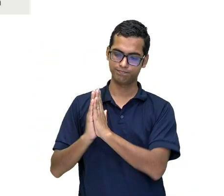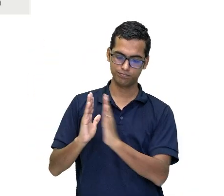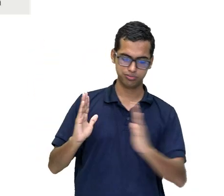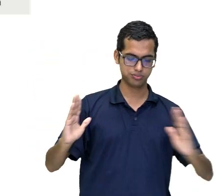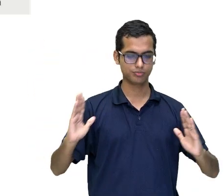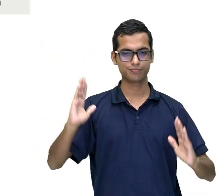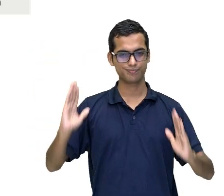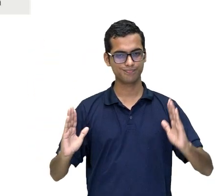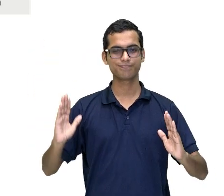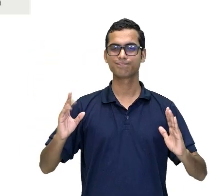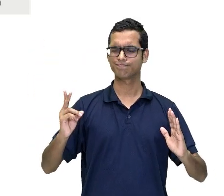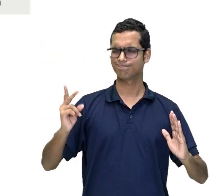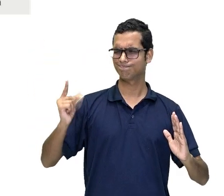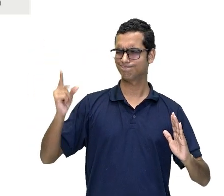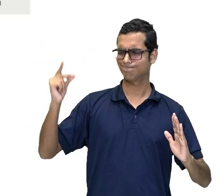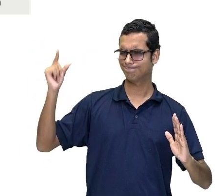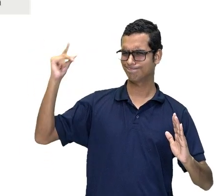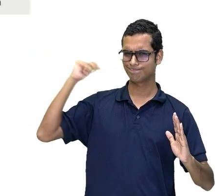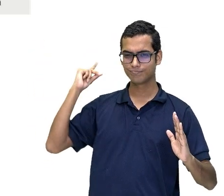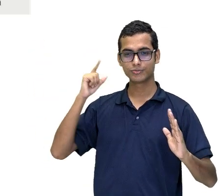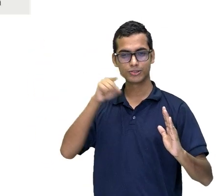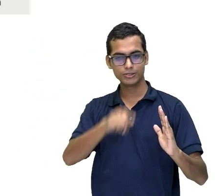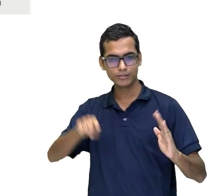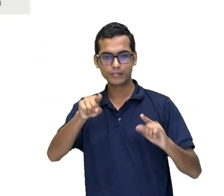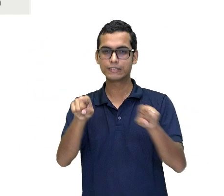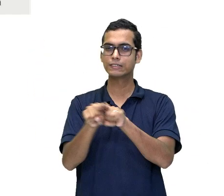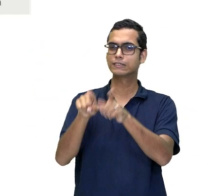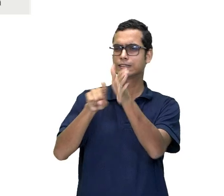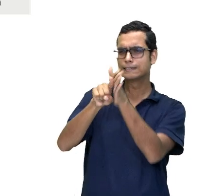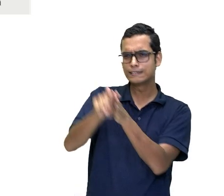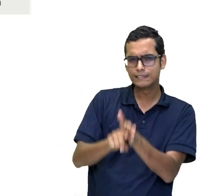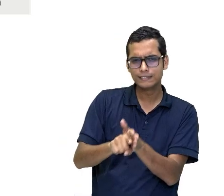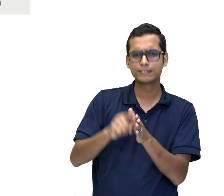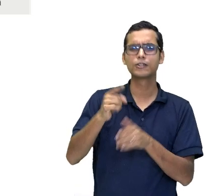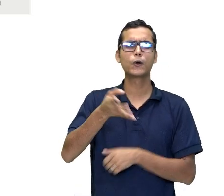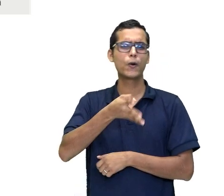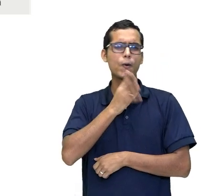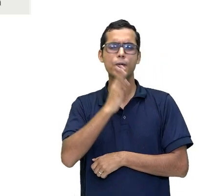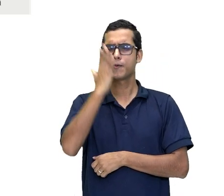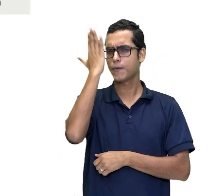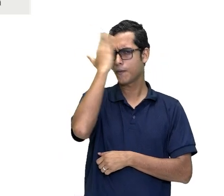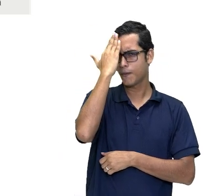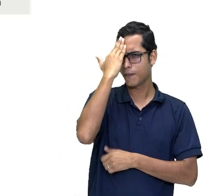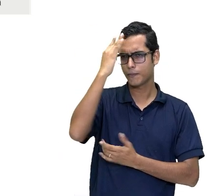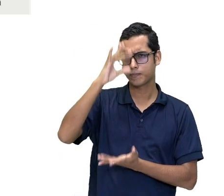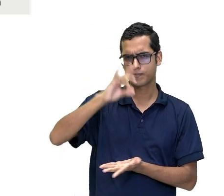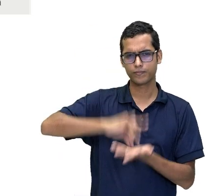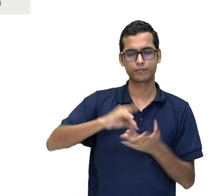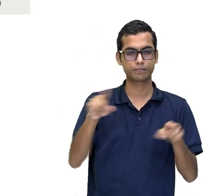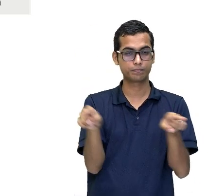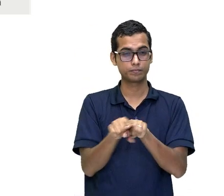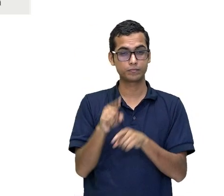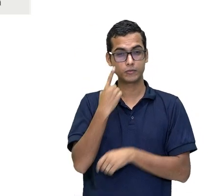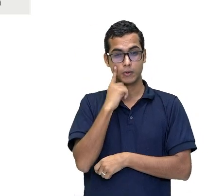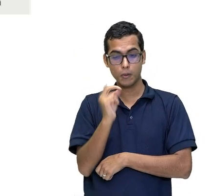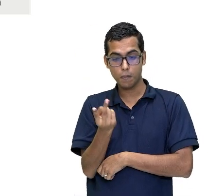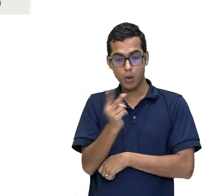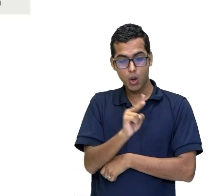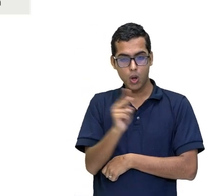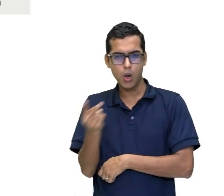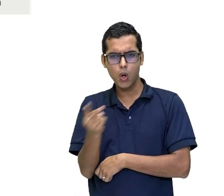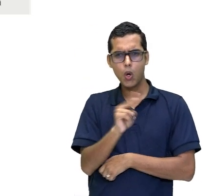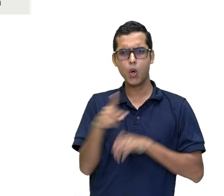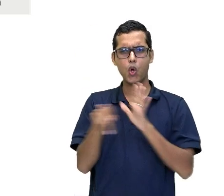gente, se vocês fizerem um exercício e quiserem pesquisar, quiserem conhecer um pouco mais dessa alternância de poder, vocês